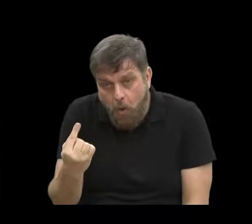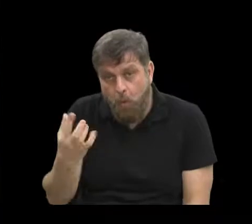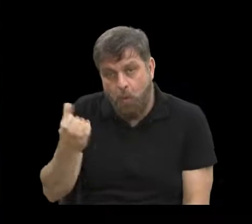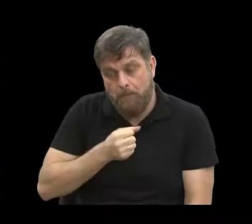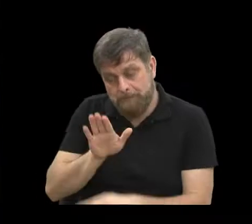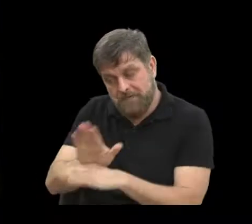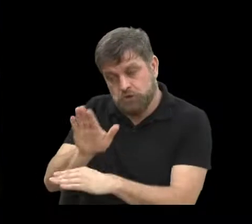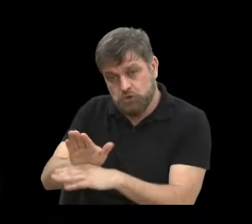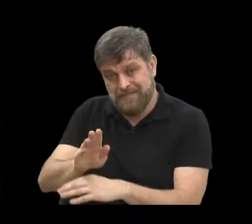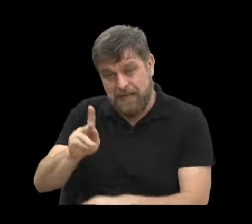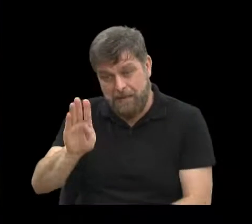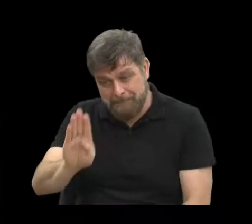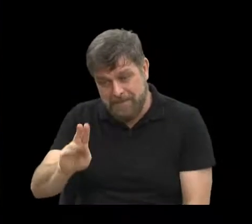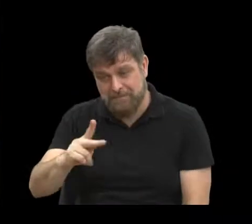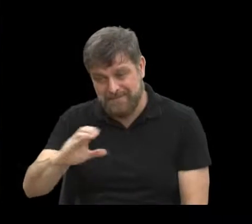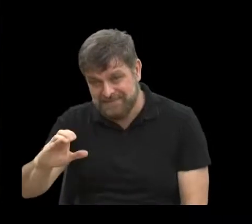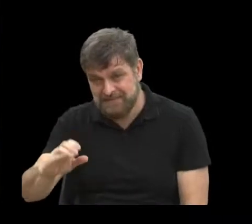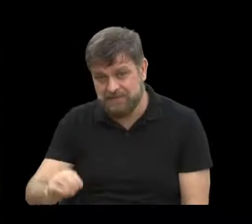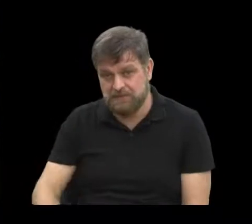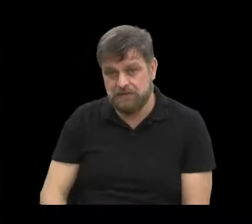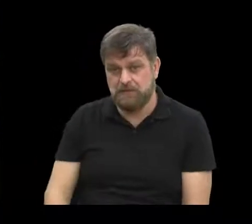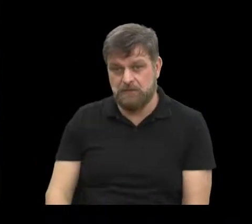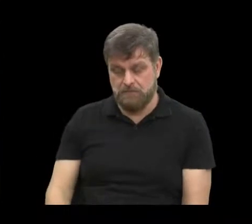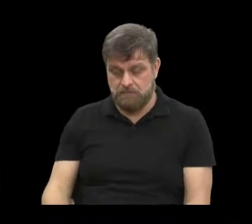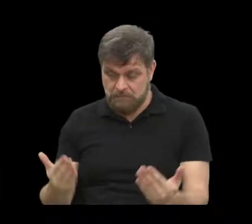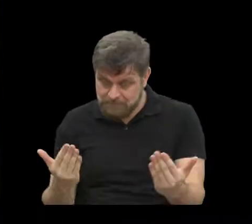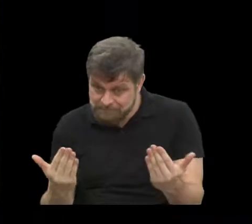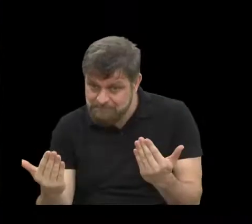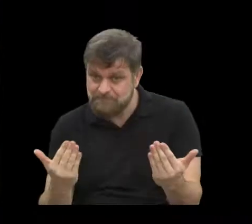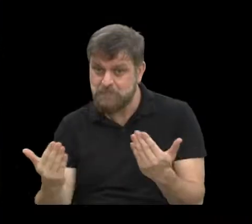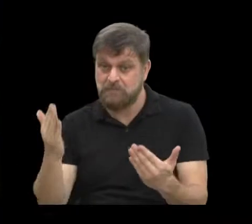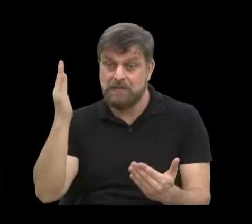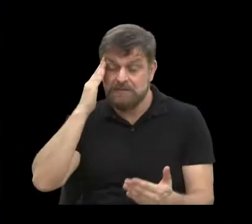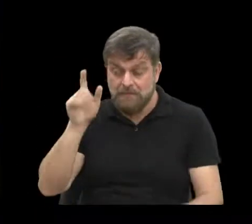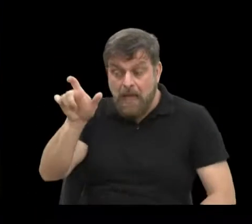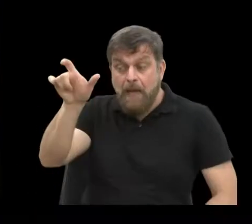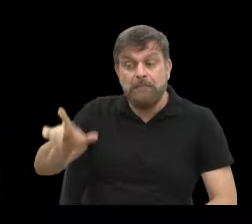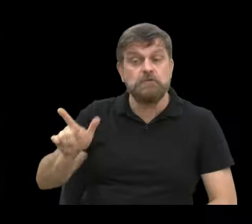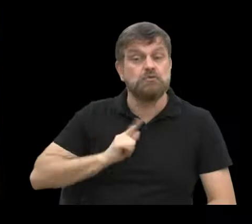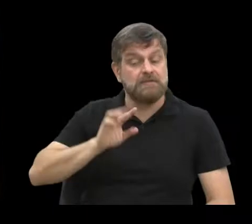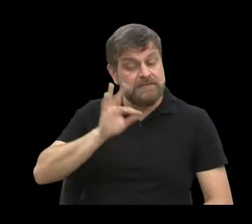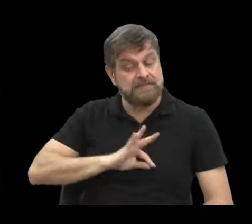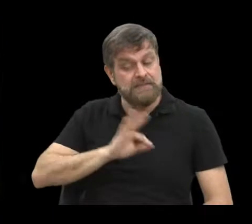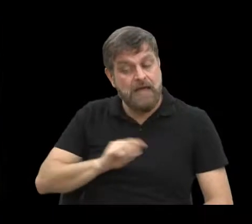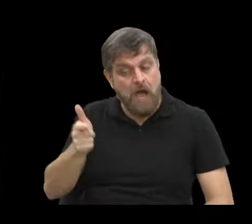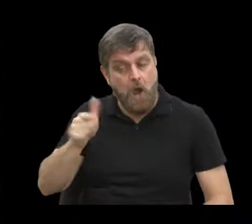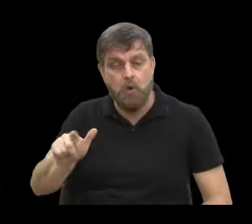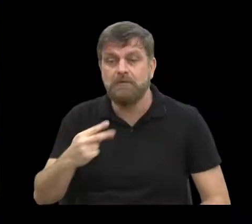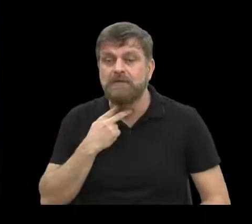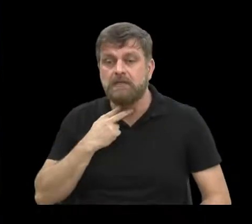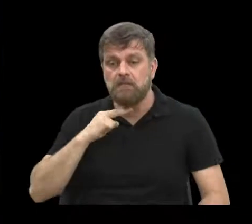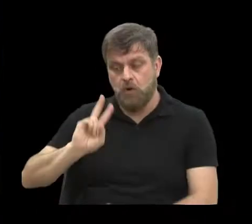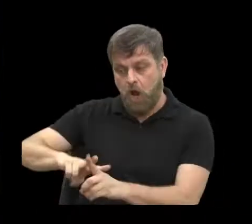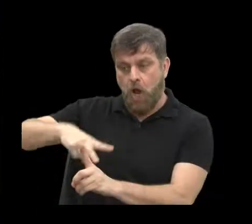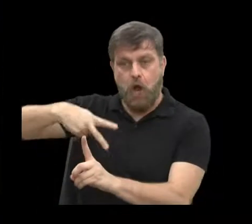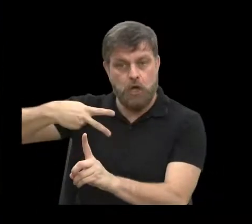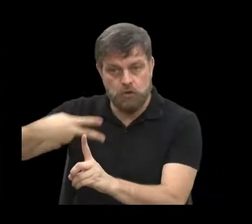por isso que é feito periodicamente o cruzamento de dados. Não se pode acumular o benefício